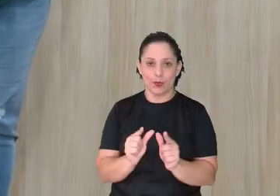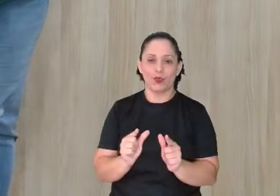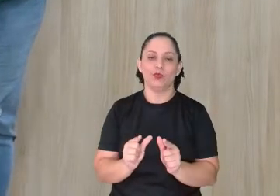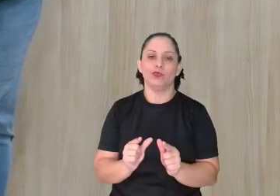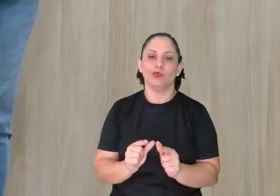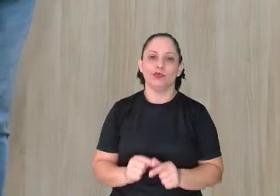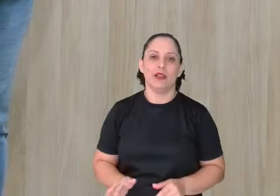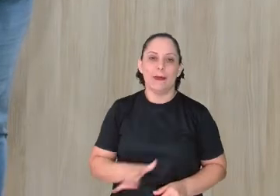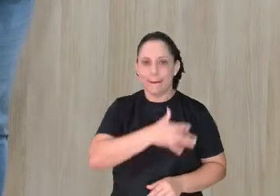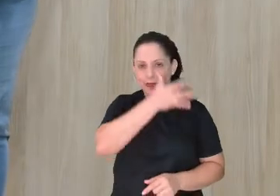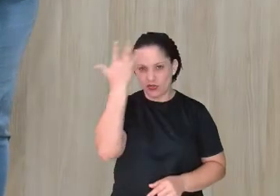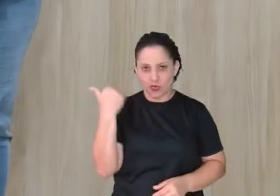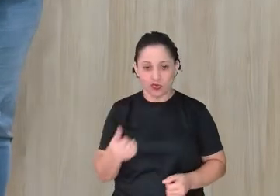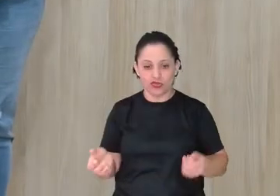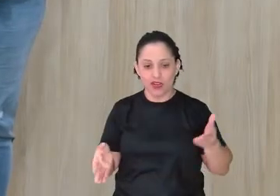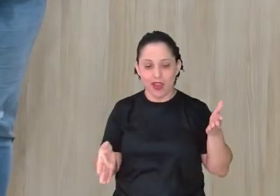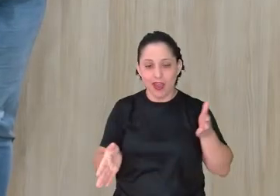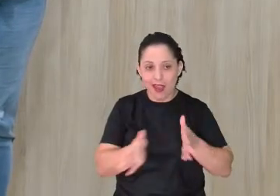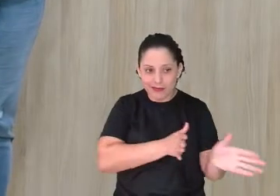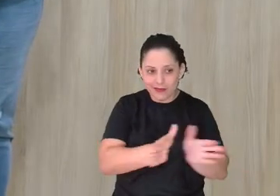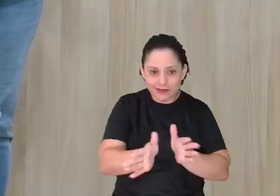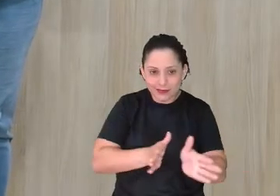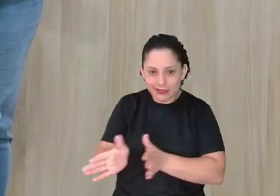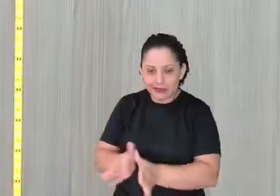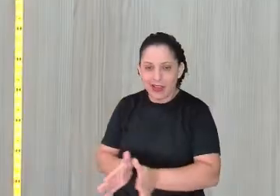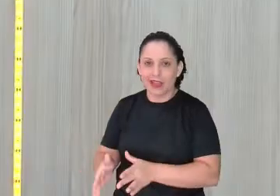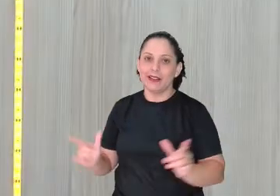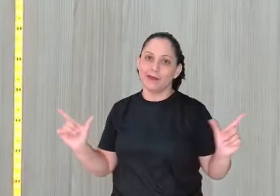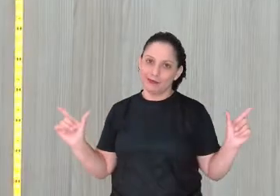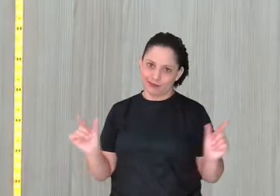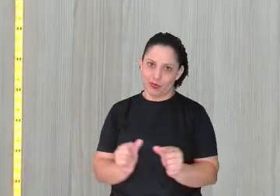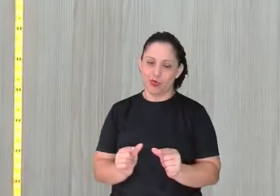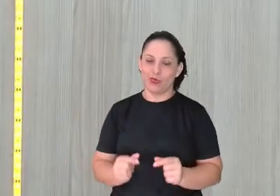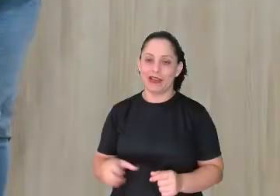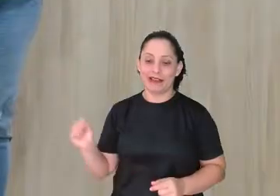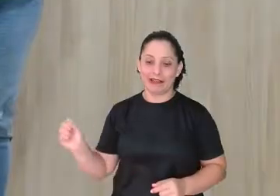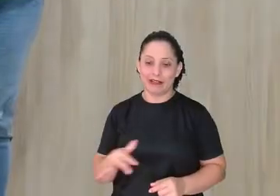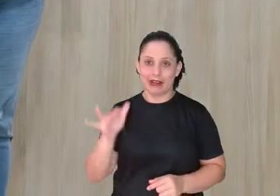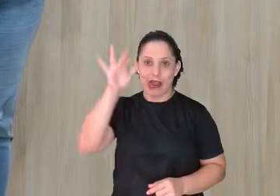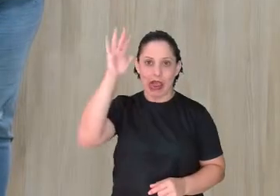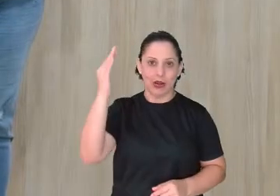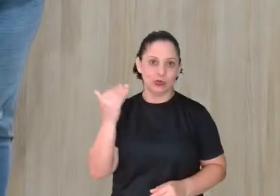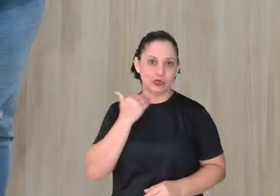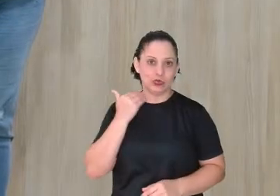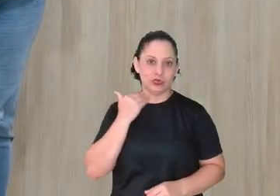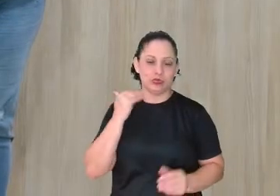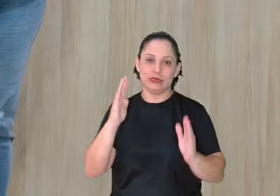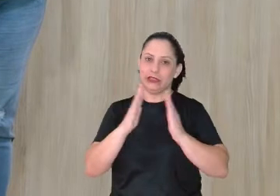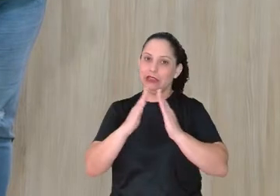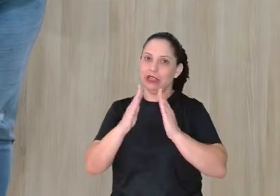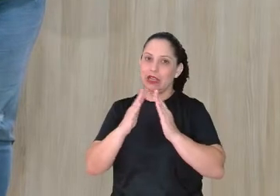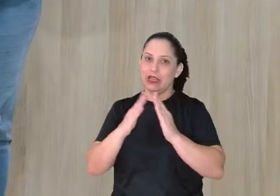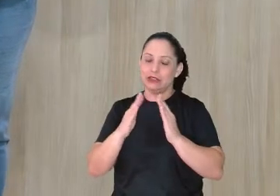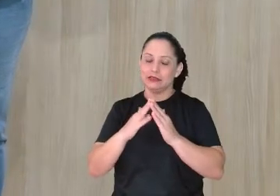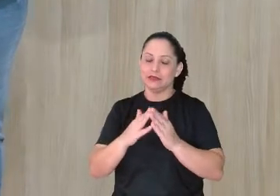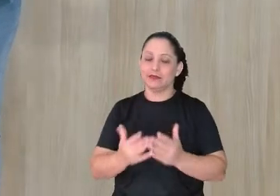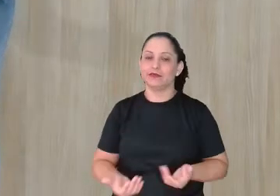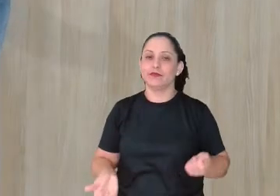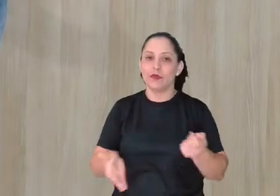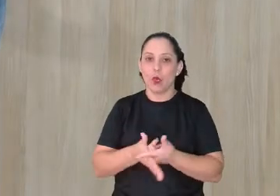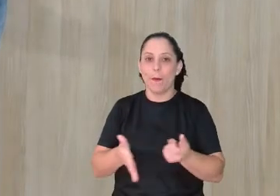têm acesso àquela Isso. história do Ainda é caro, de né? ser muito caro adquirir isso para colocar na sua casa, né? Comprar